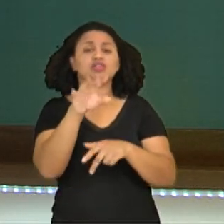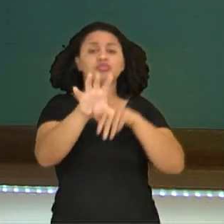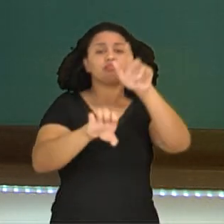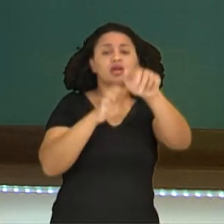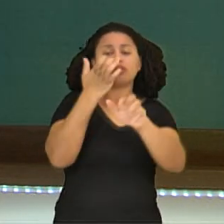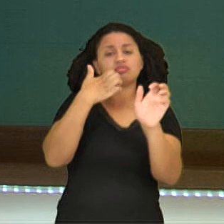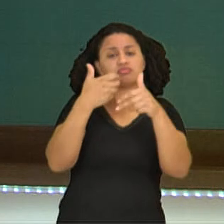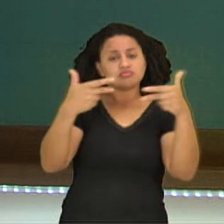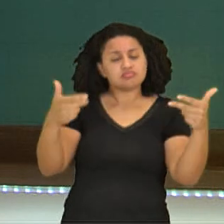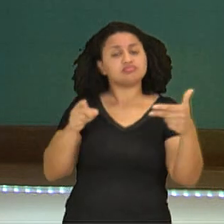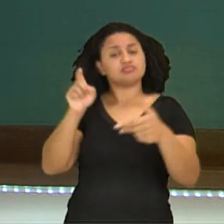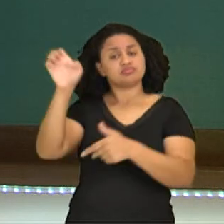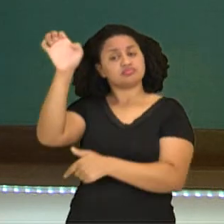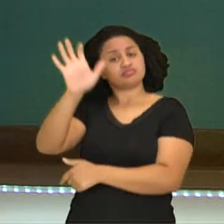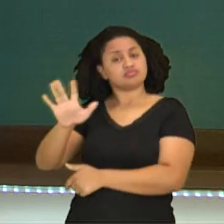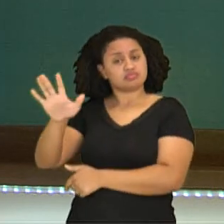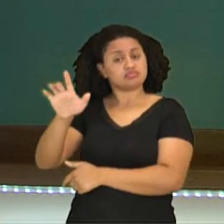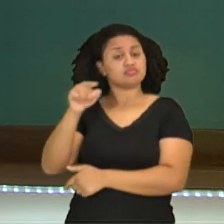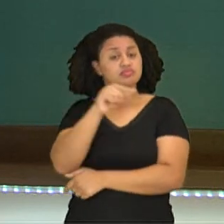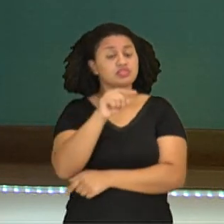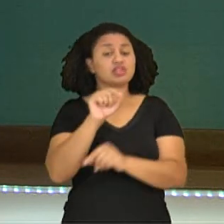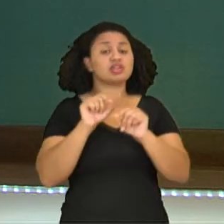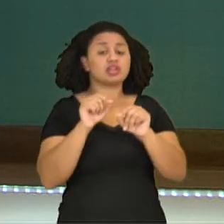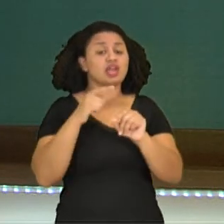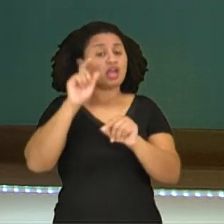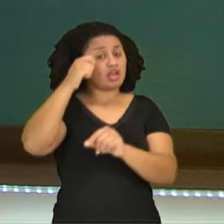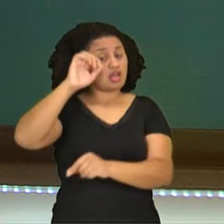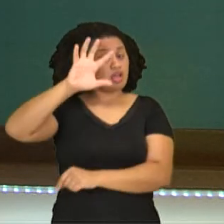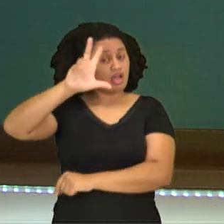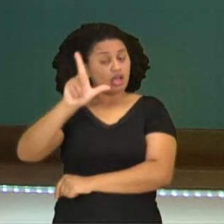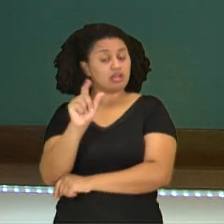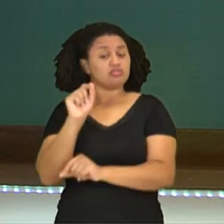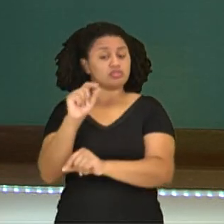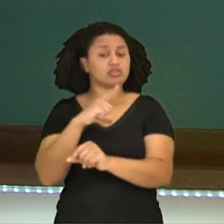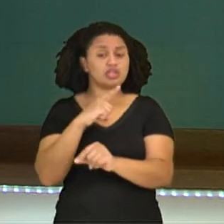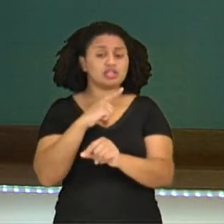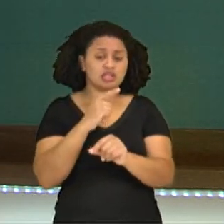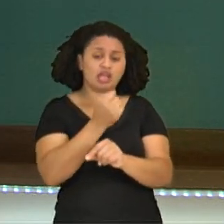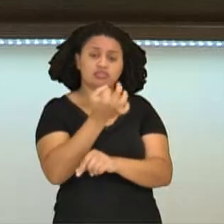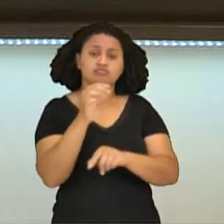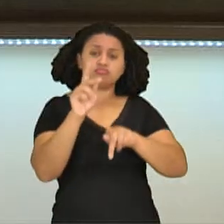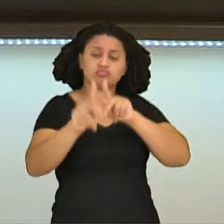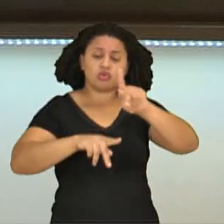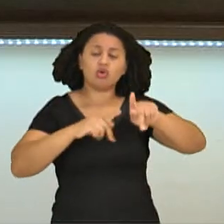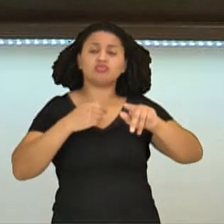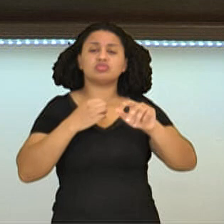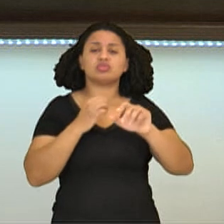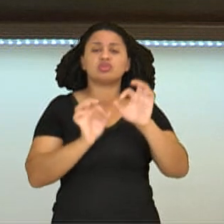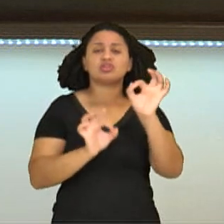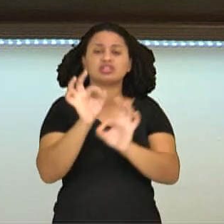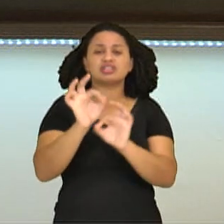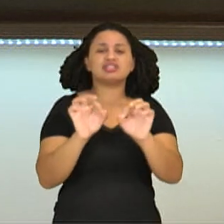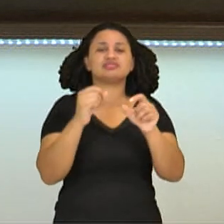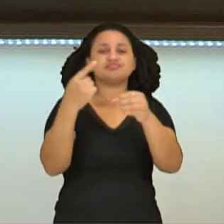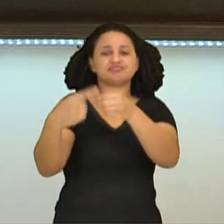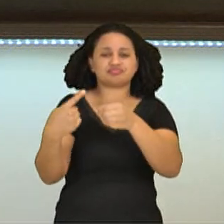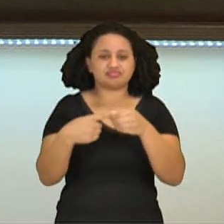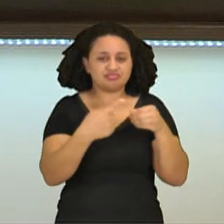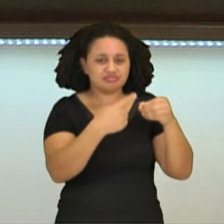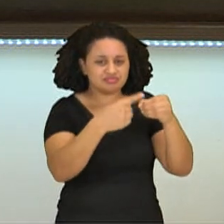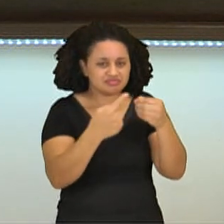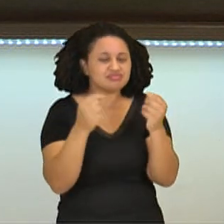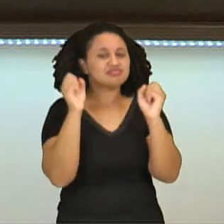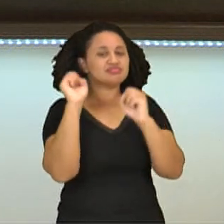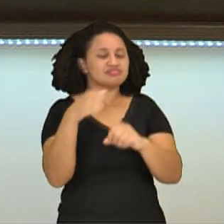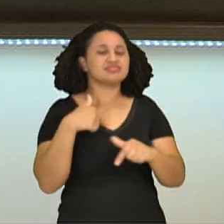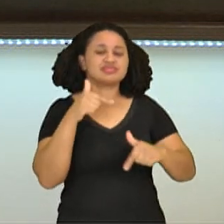Europa, nós estamos falando de uma civilização de um continente africano desenvolvendo cidades, metalurgia,